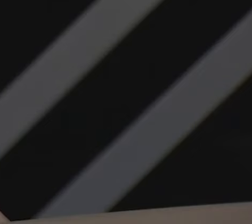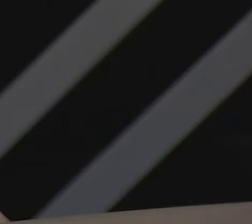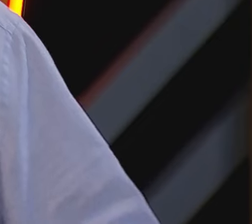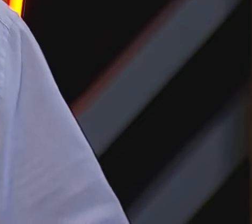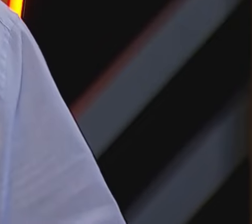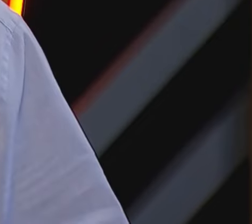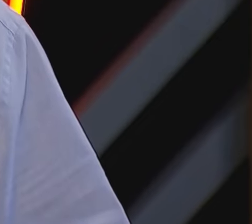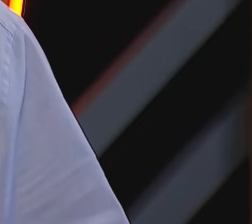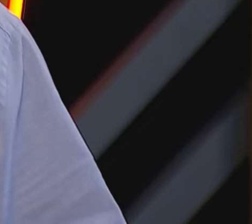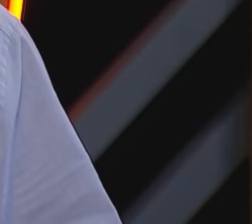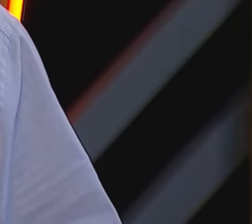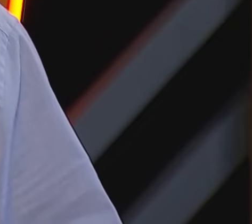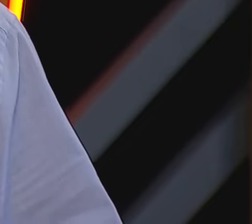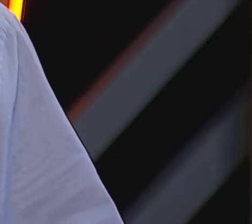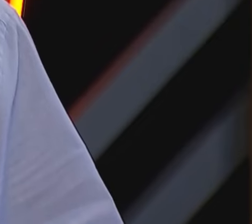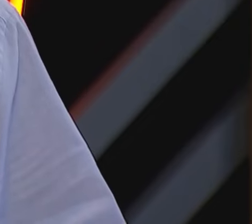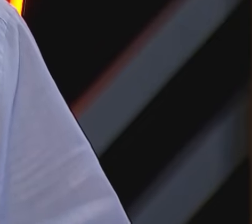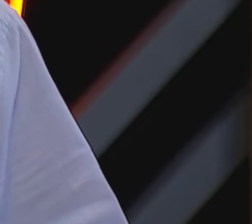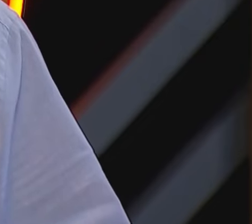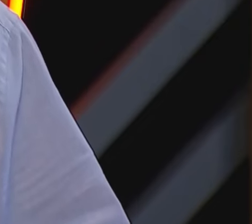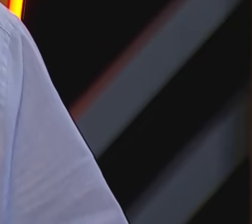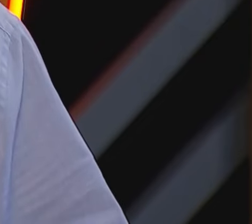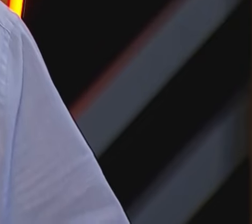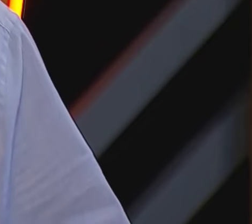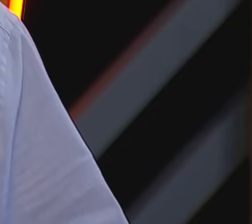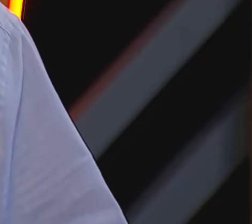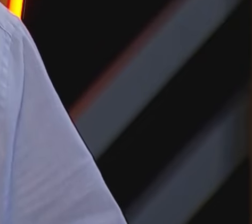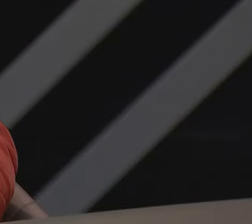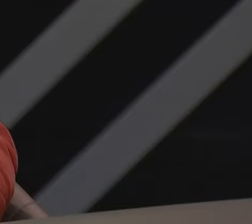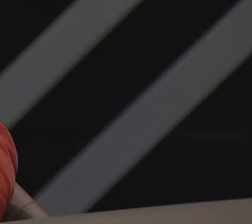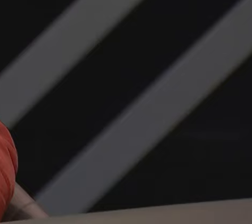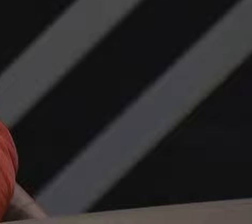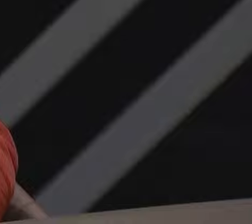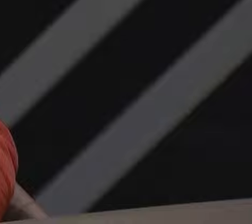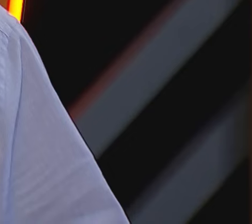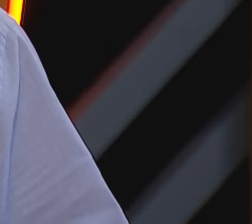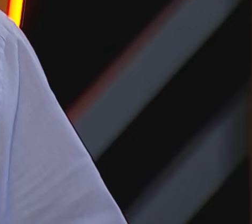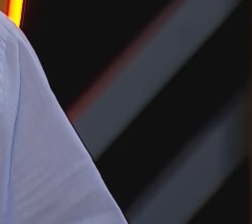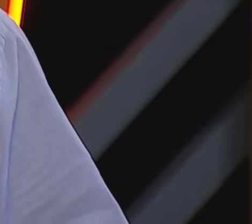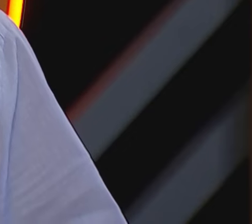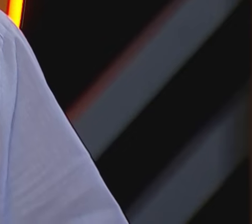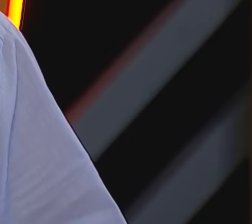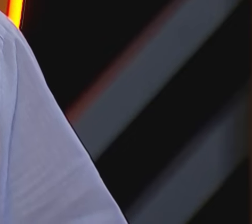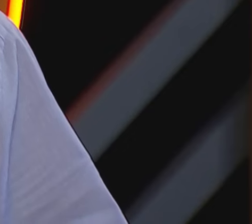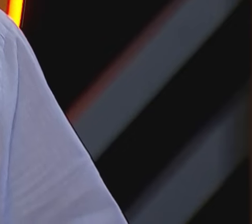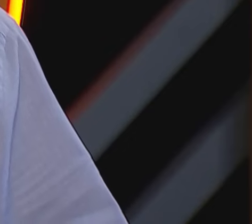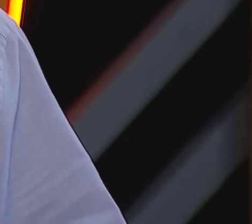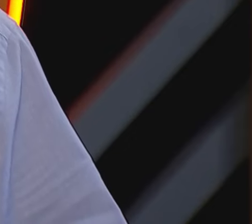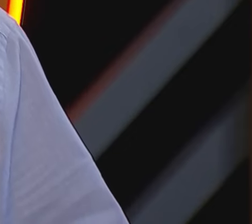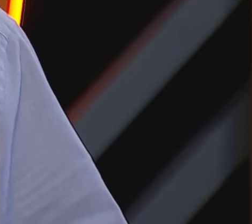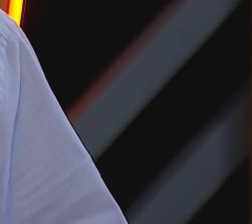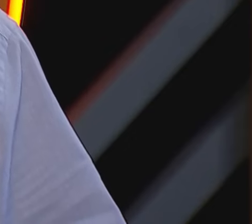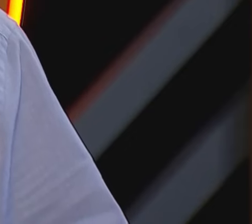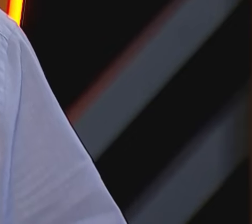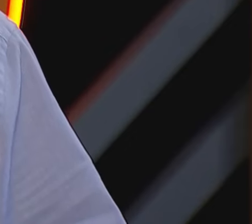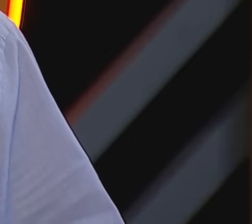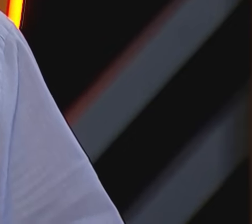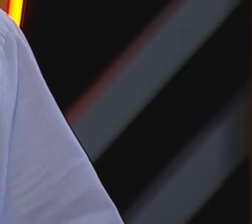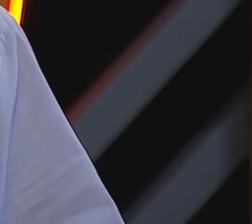caminho. Daqui a pouco, a gente vai saber como a Karine transformou a própria história e hoje